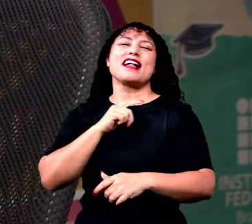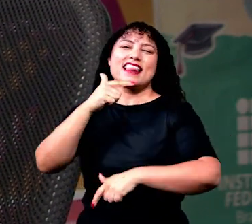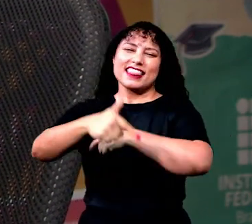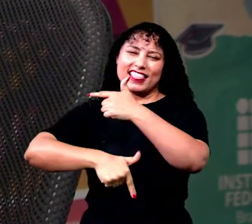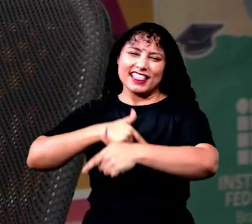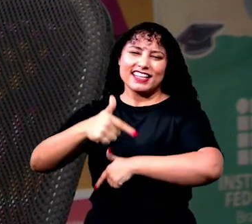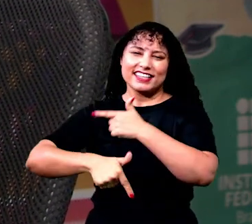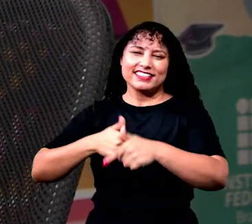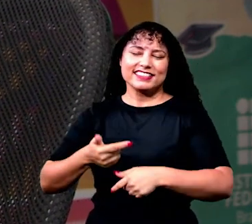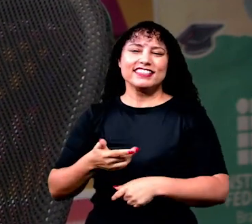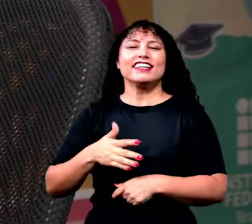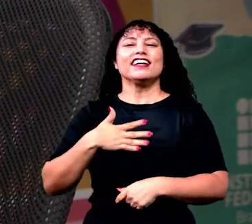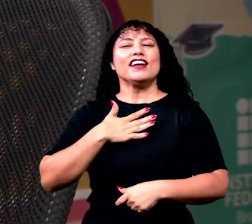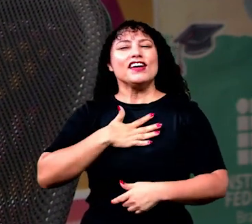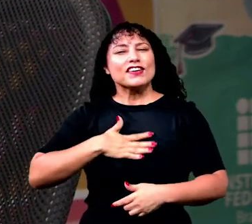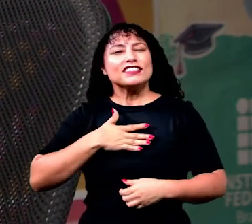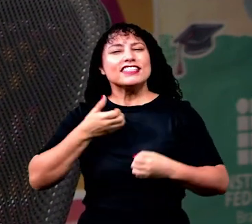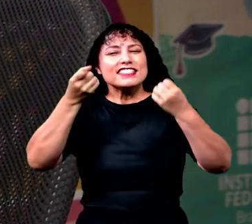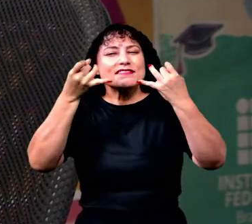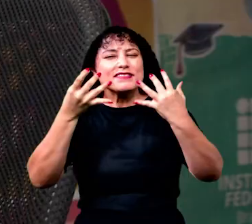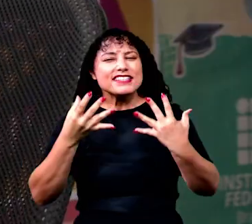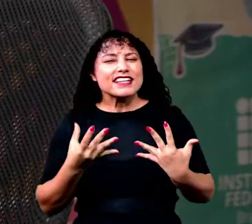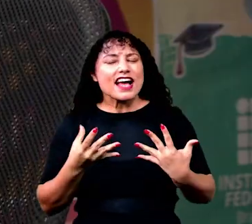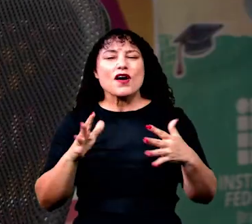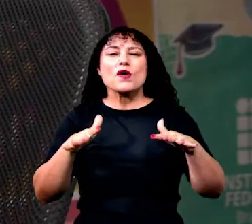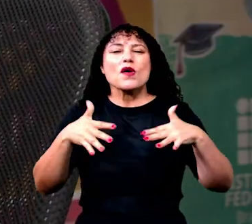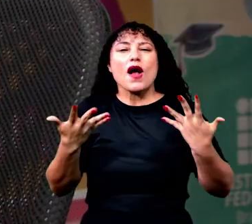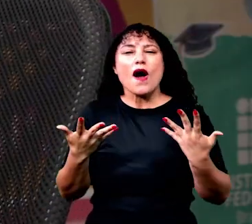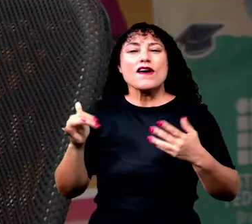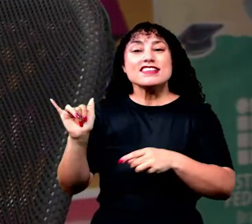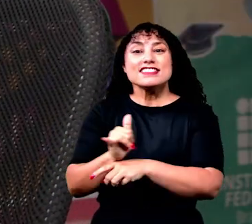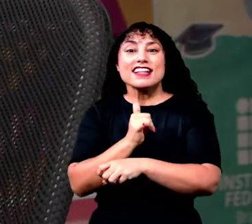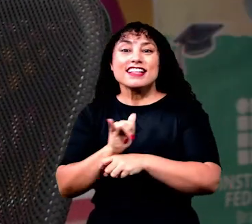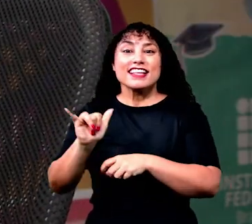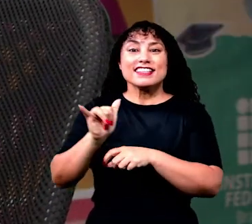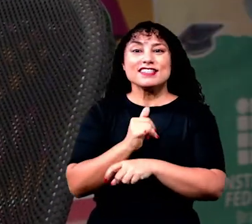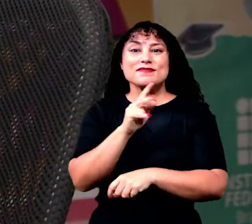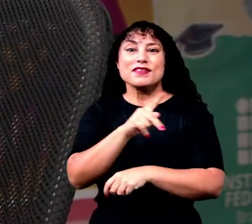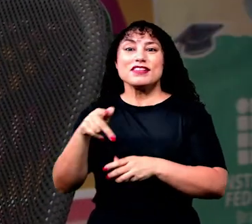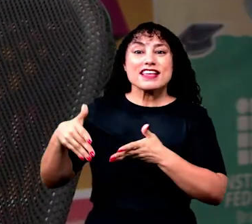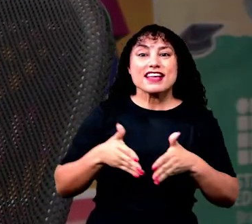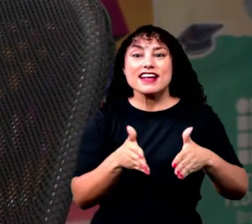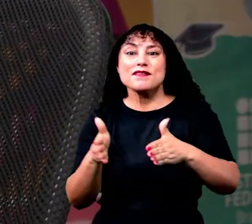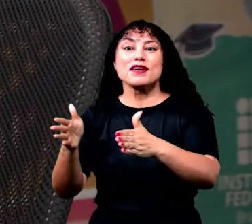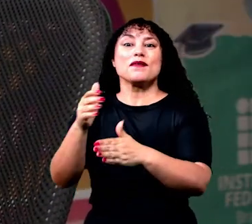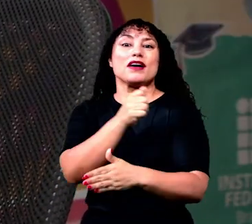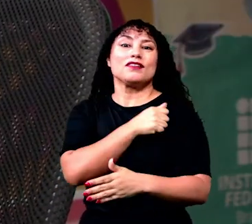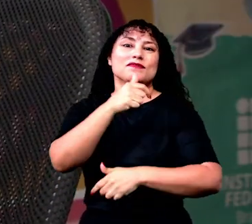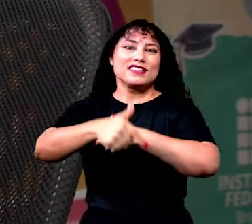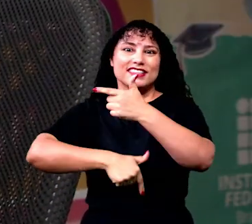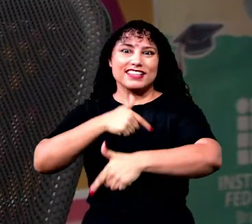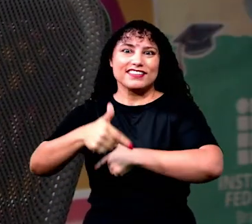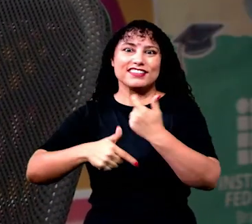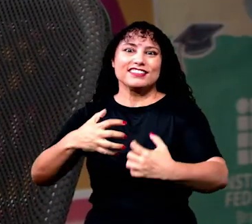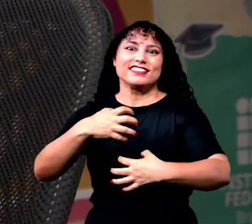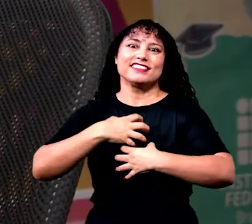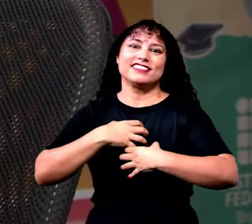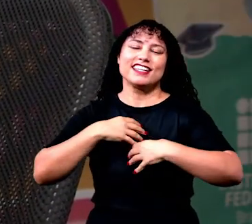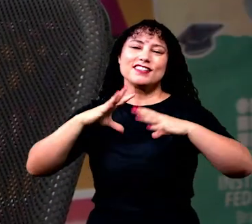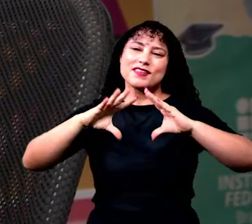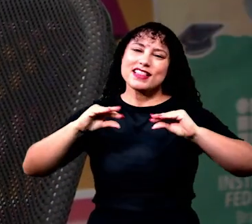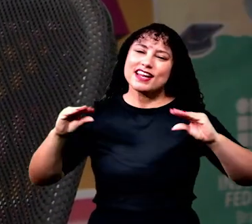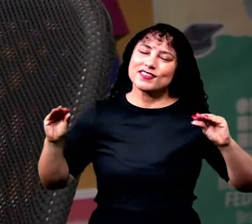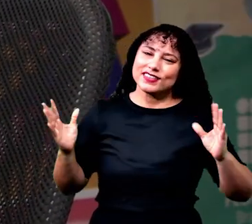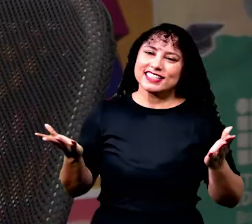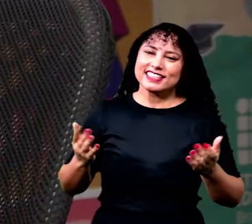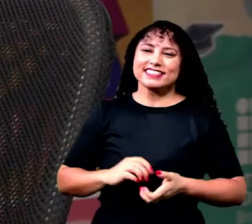trabalho. Eu gostaria de falar sobre isso. Quais são as estratégias dos professores para encaminhar os alunos para o mercado de trabalho de uma forma mais tranquila,